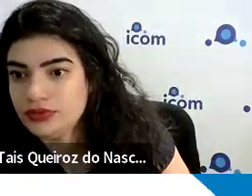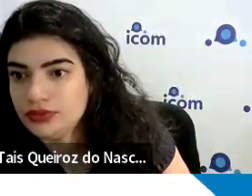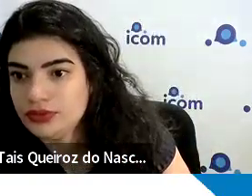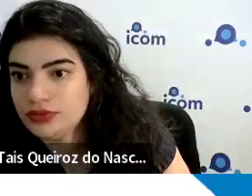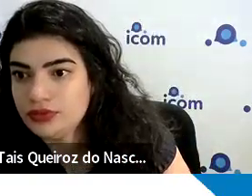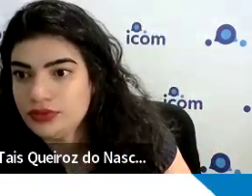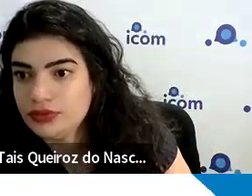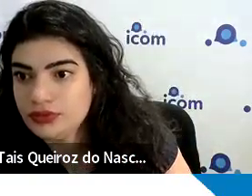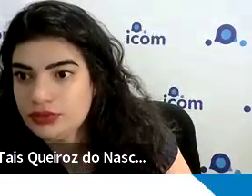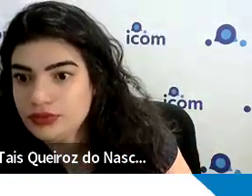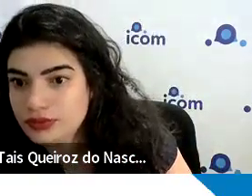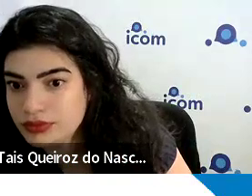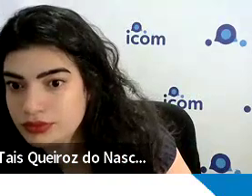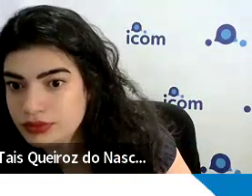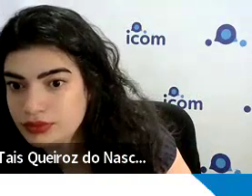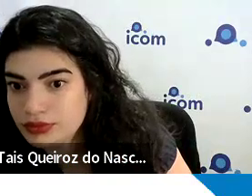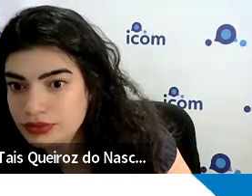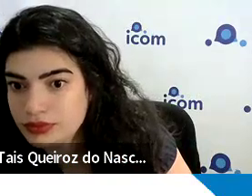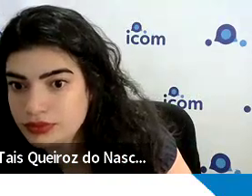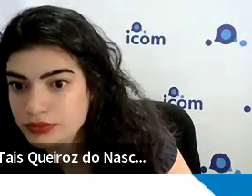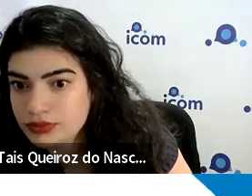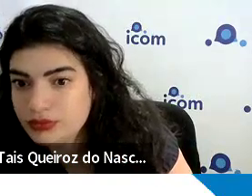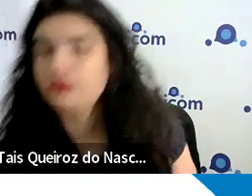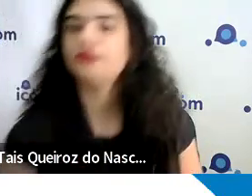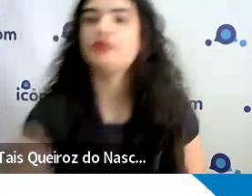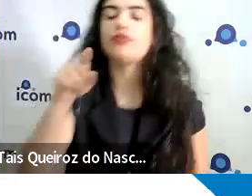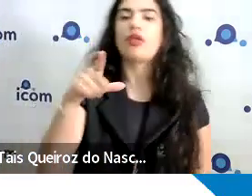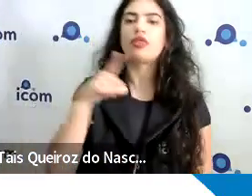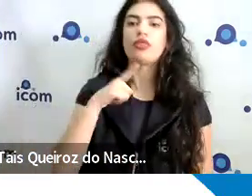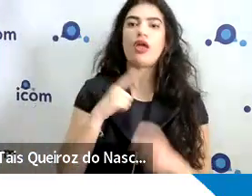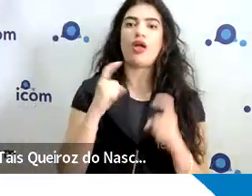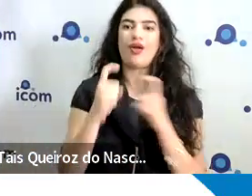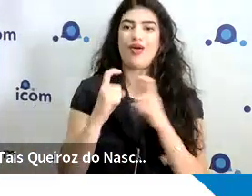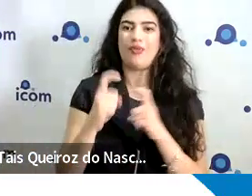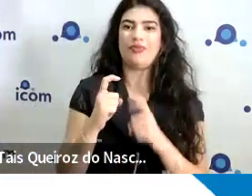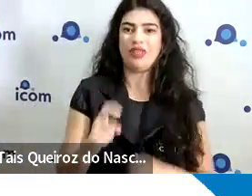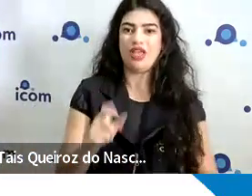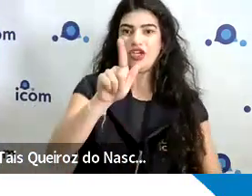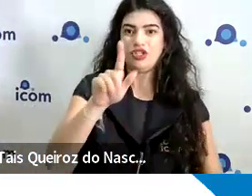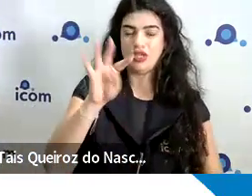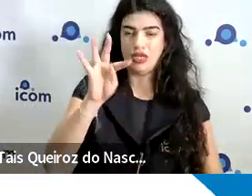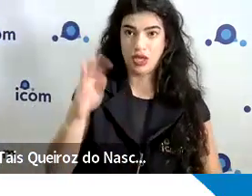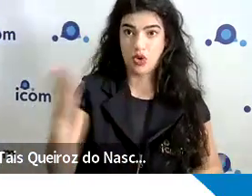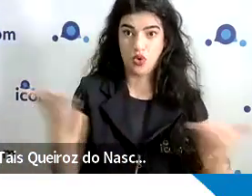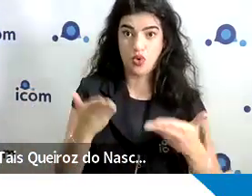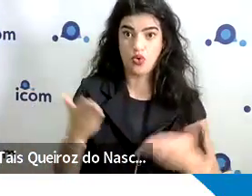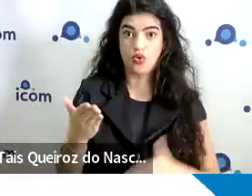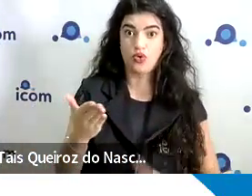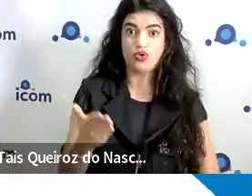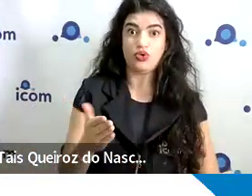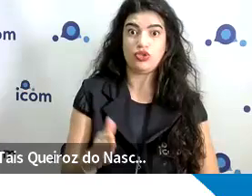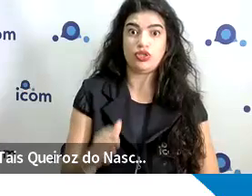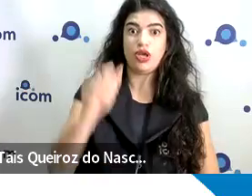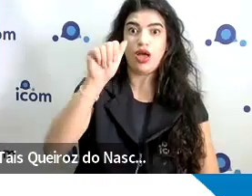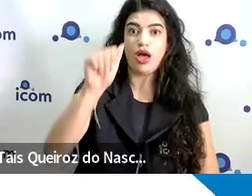Aqui nós temos os temas dos comitês e GTs, então. Hoje a ABS tem vários